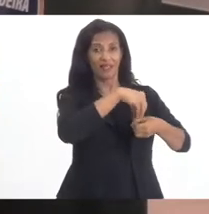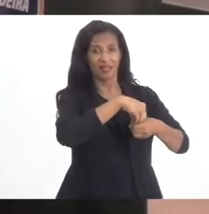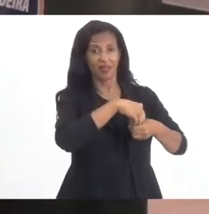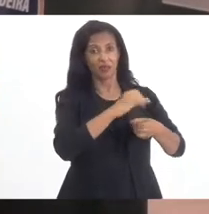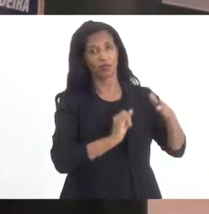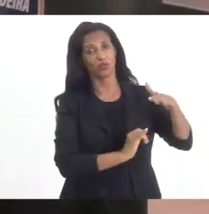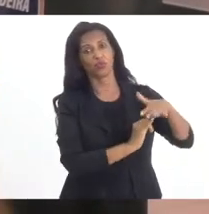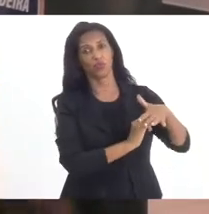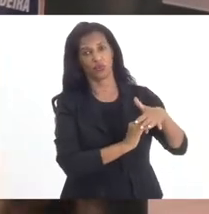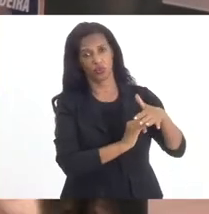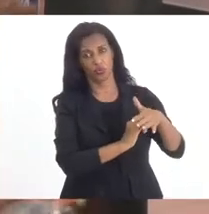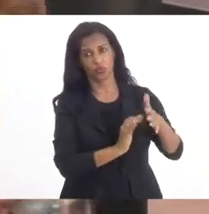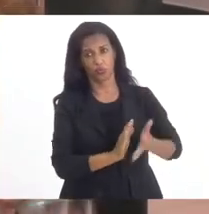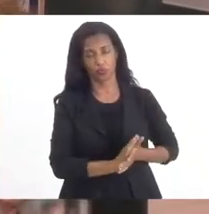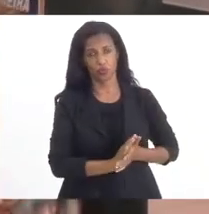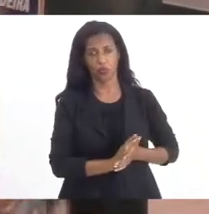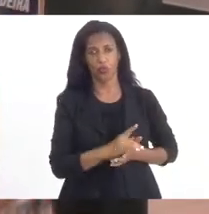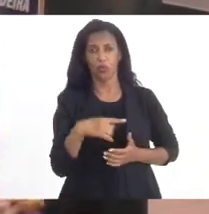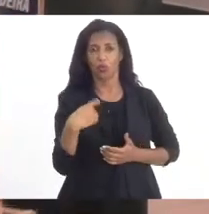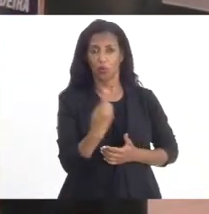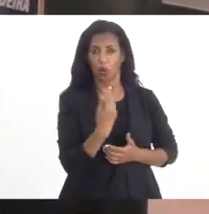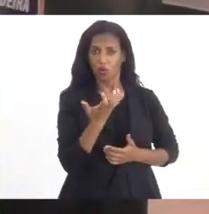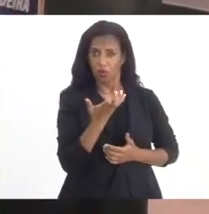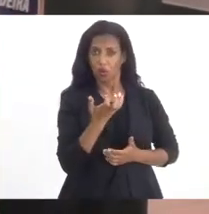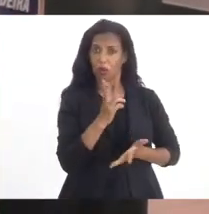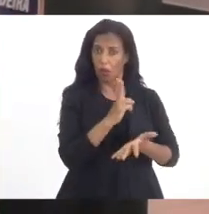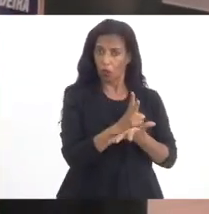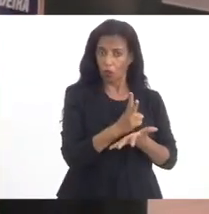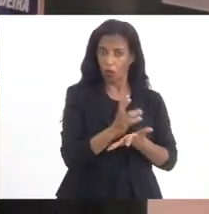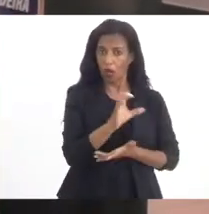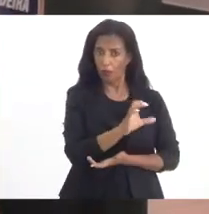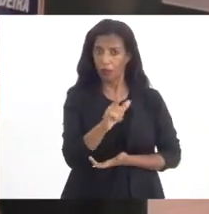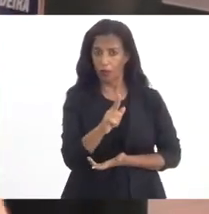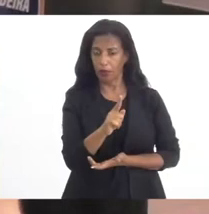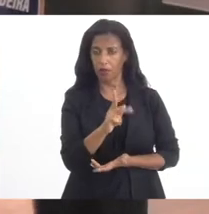Kubitschek, mas queremos que ela continue em Campo Grande.